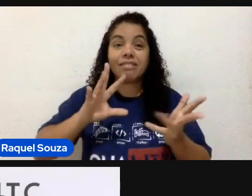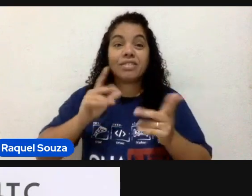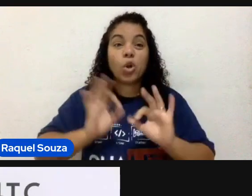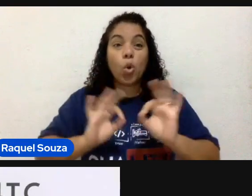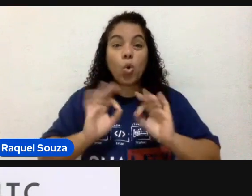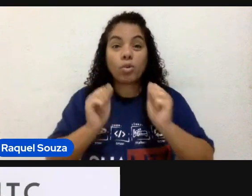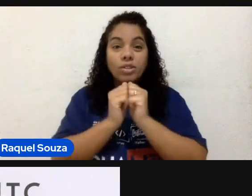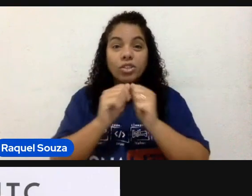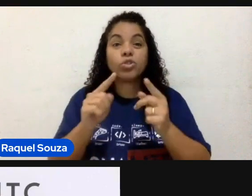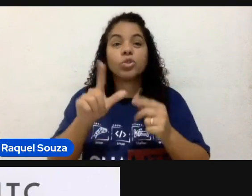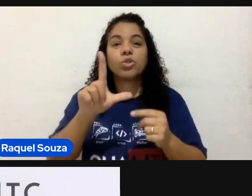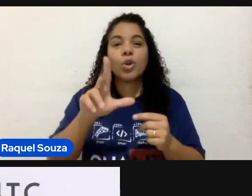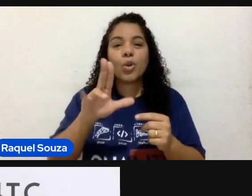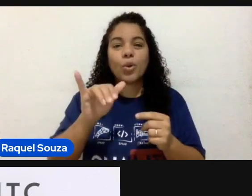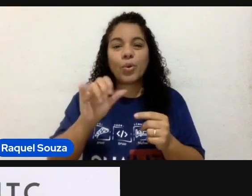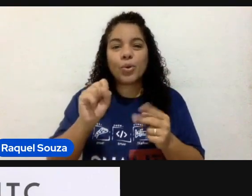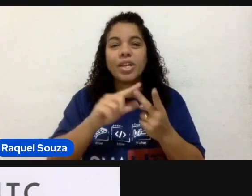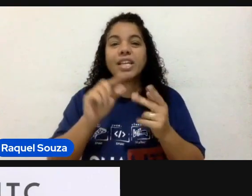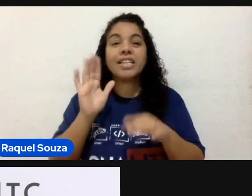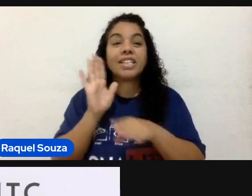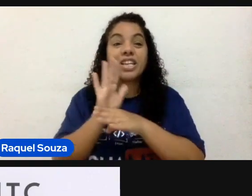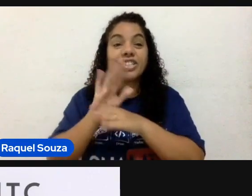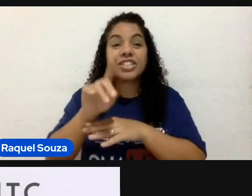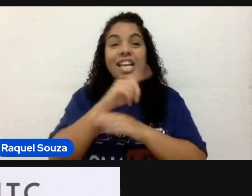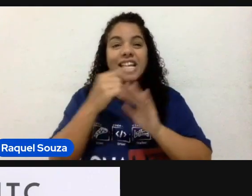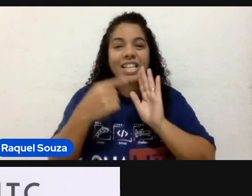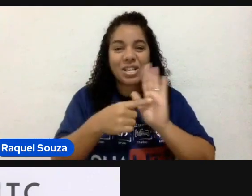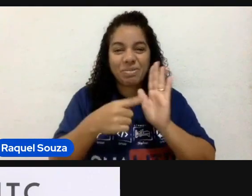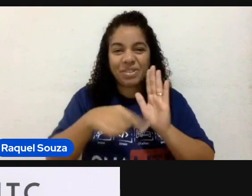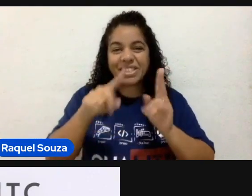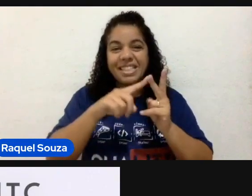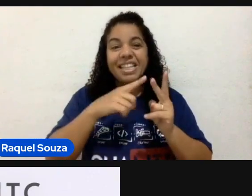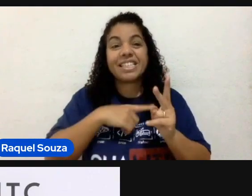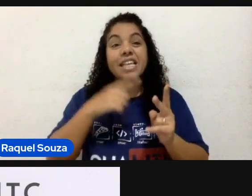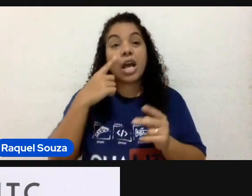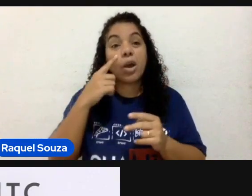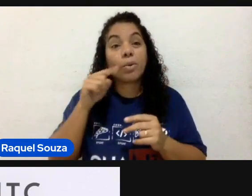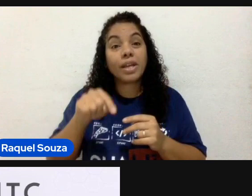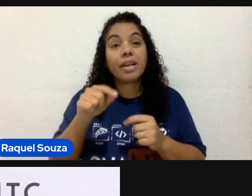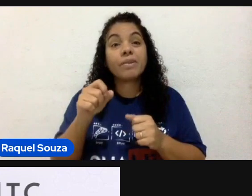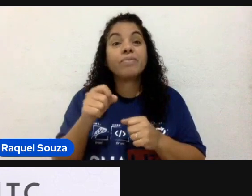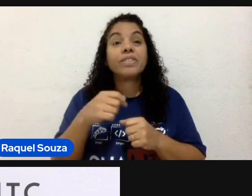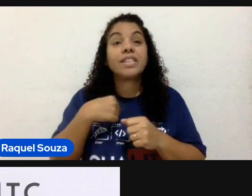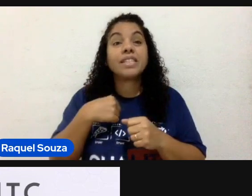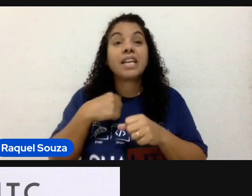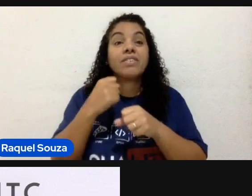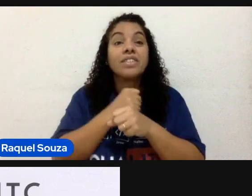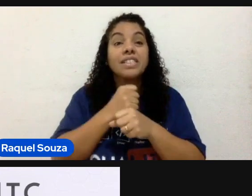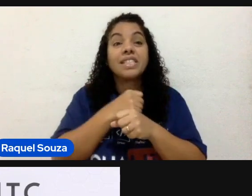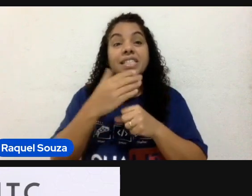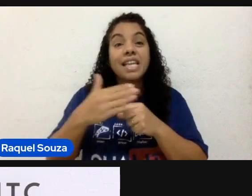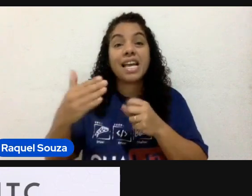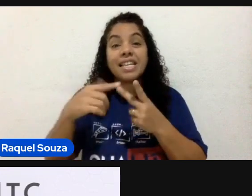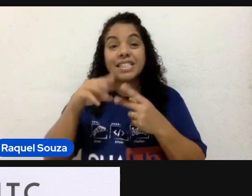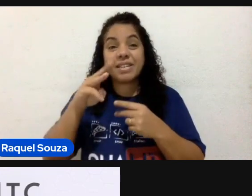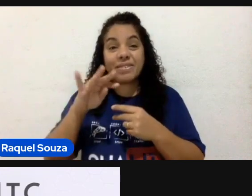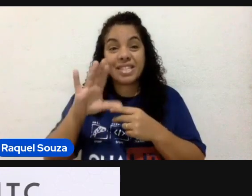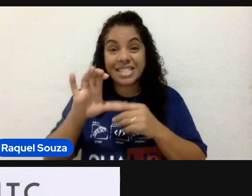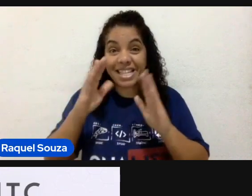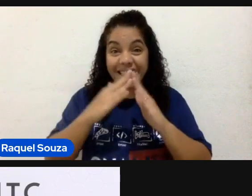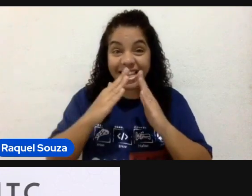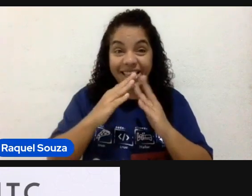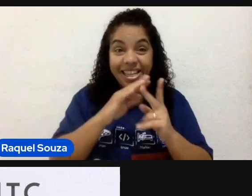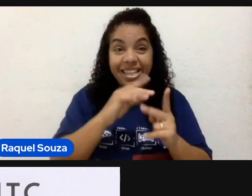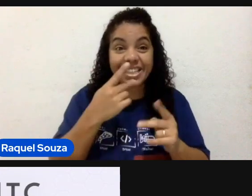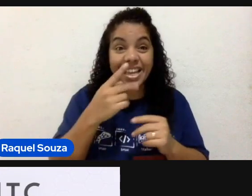da Luísa aqui, ajudando na apresentação. A gente teve esses anos aí de MTC em casa com a